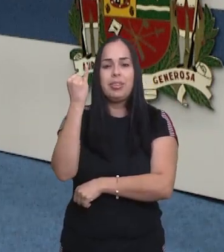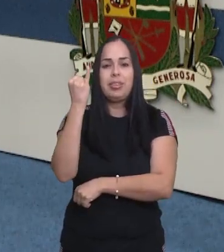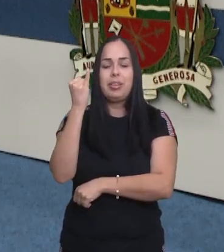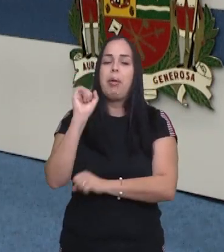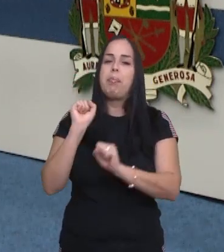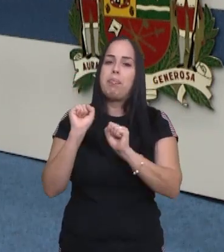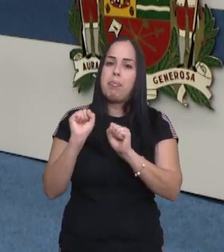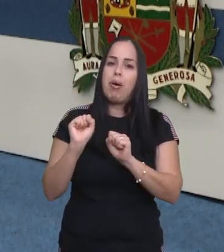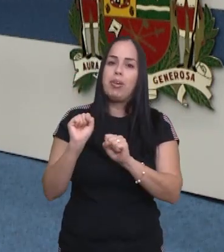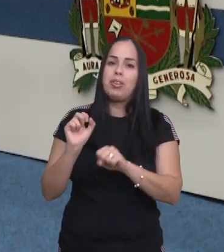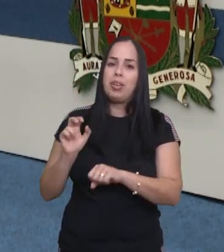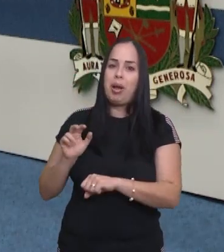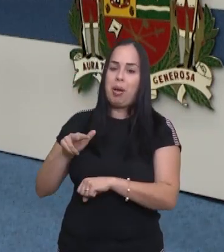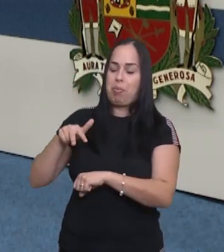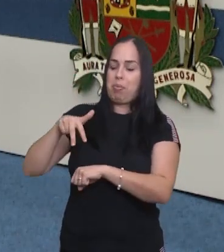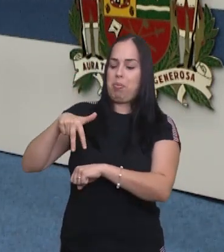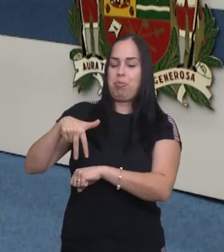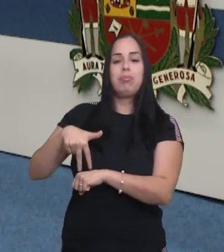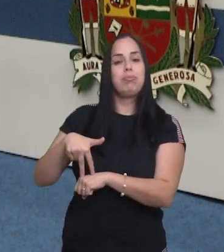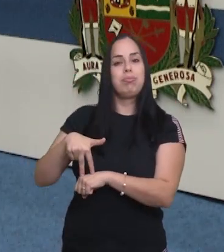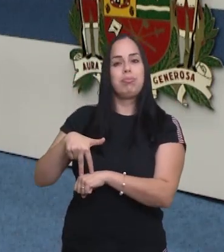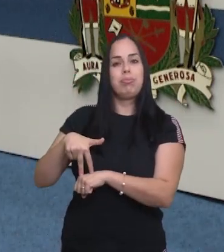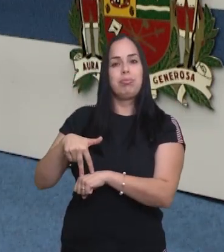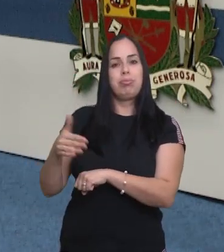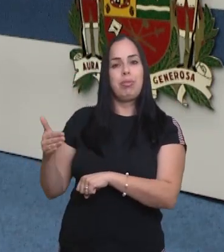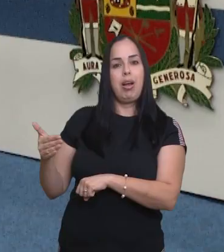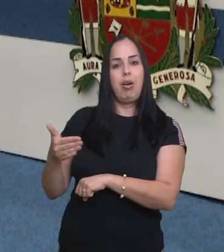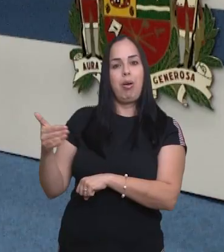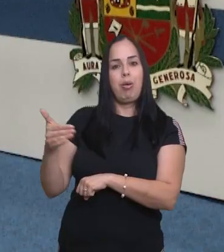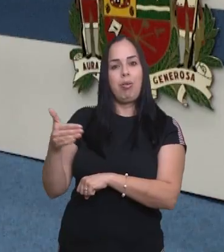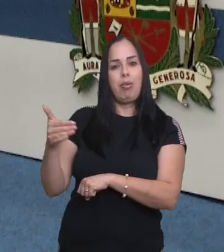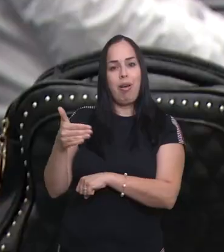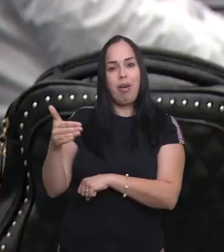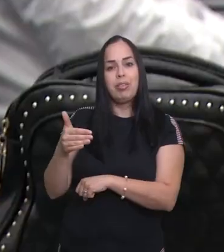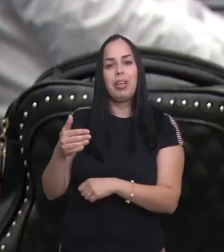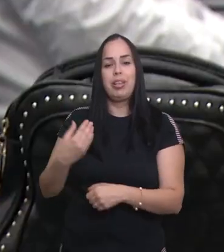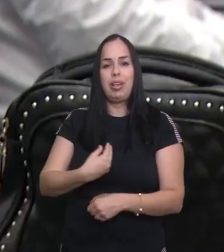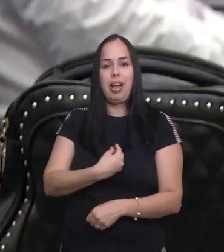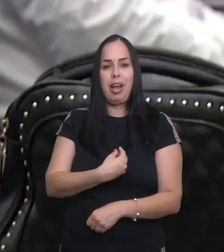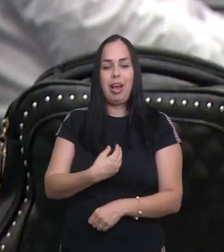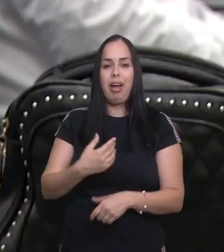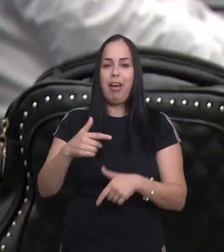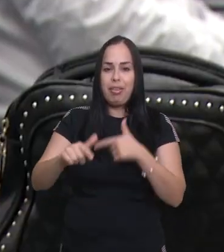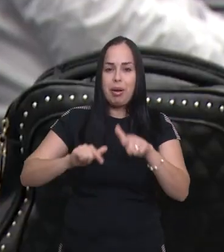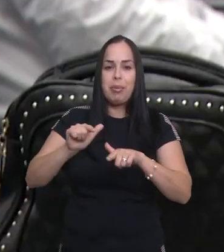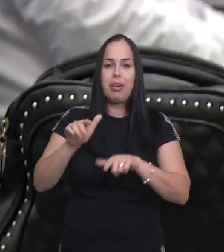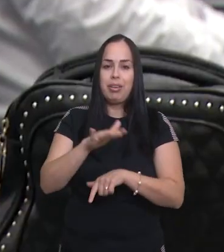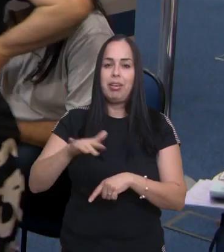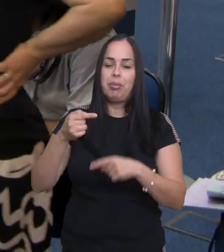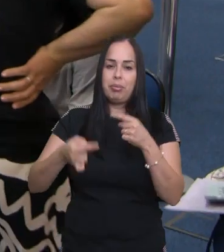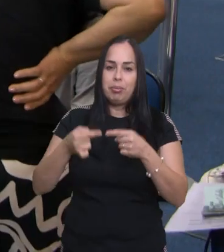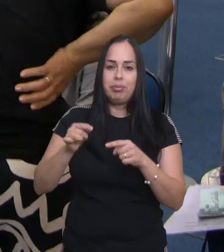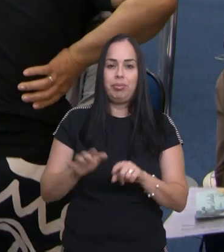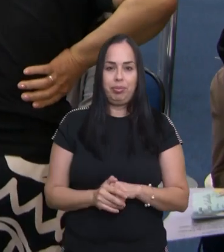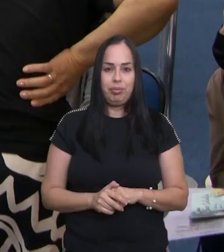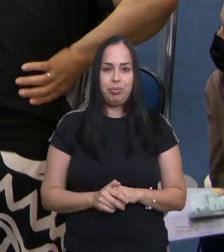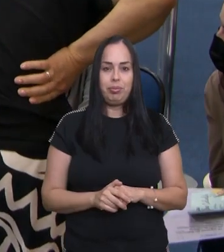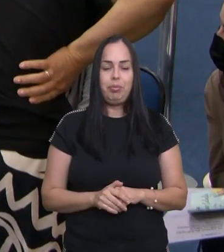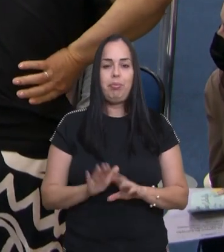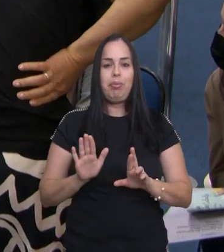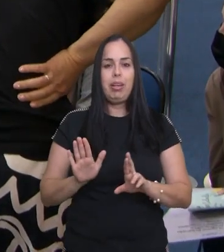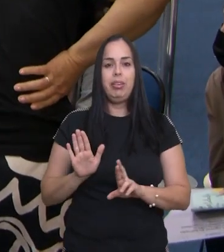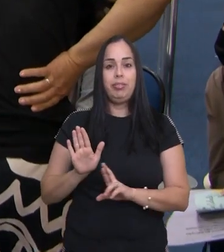acho que pode empoderar algumas mulheres para poderem vir para a política. As vereadoras ainda destacam que, apesar das